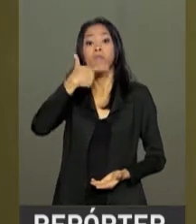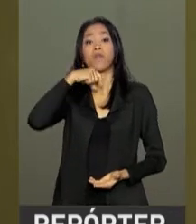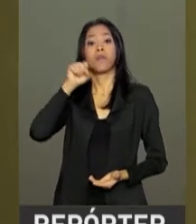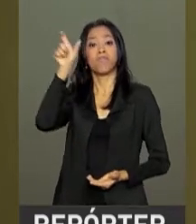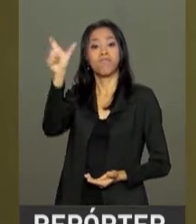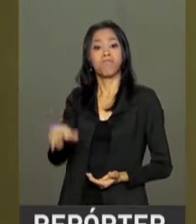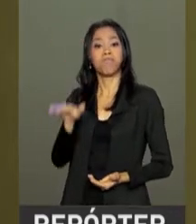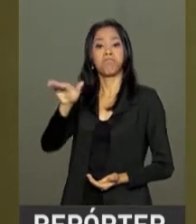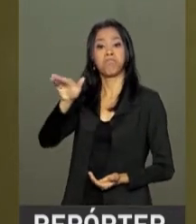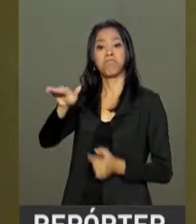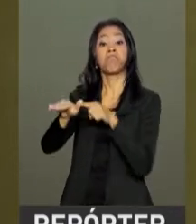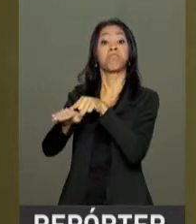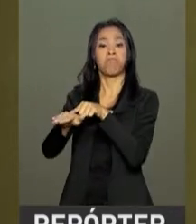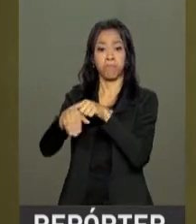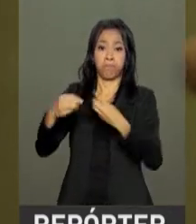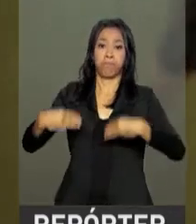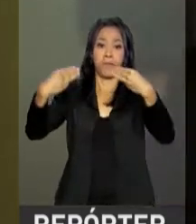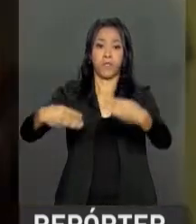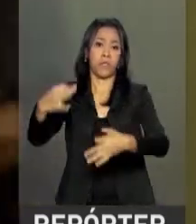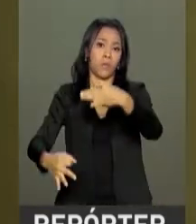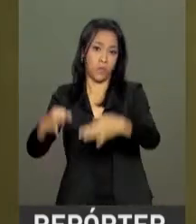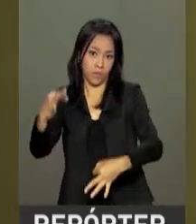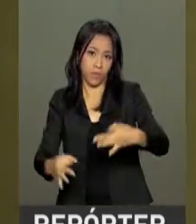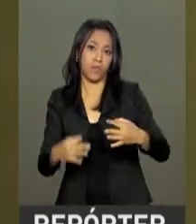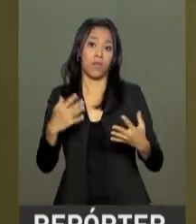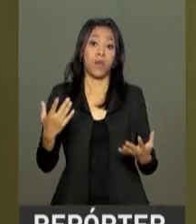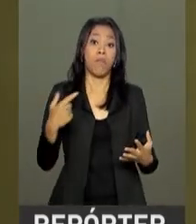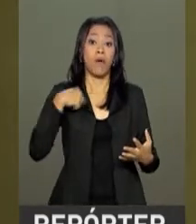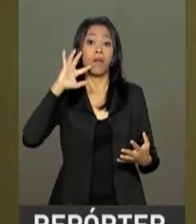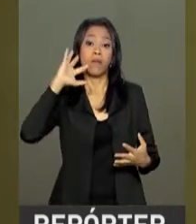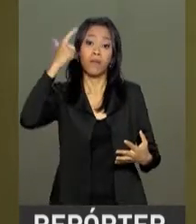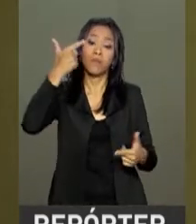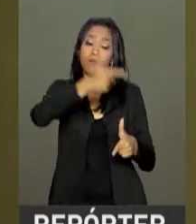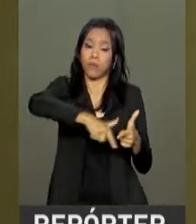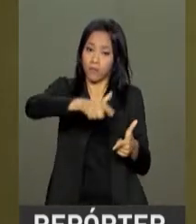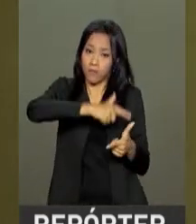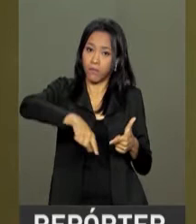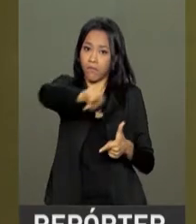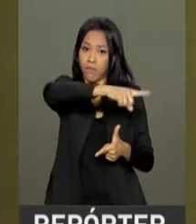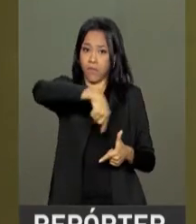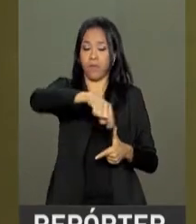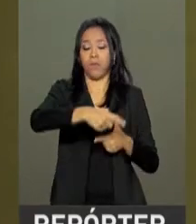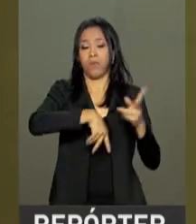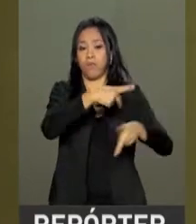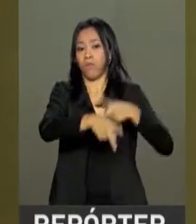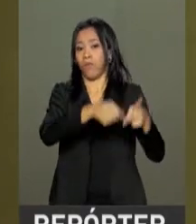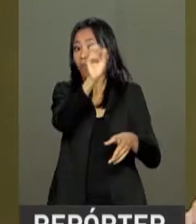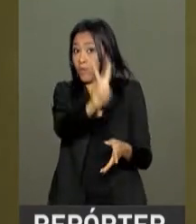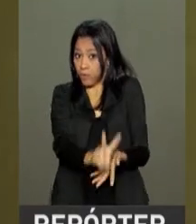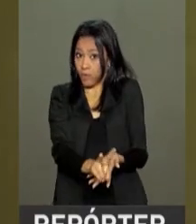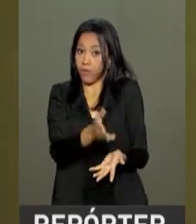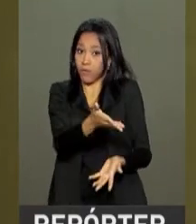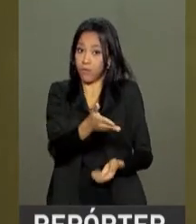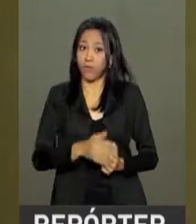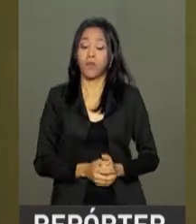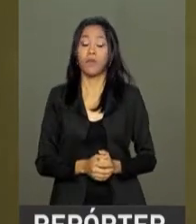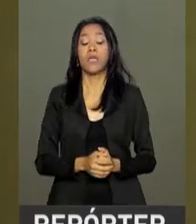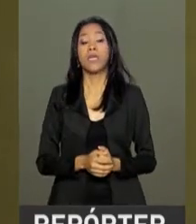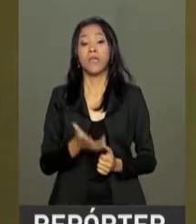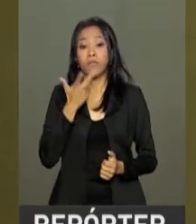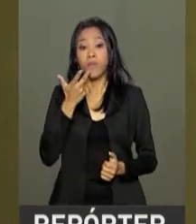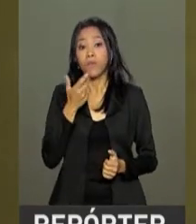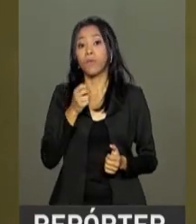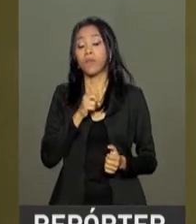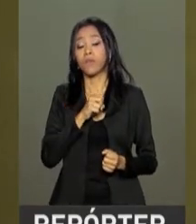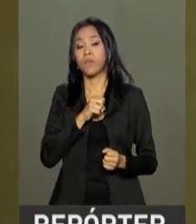para regularizar a situação dos venezuelanos com maior urgência e reiterou na semana passada